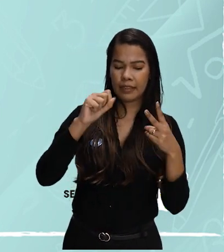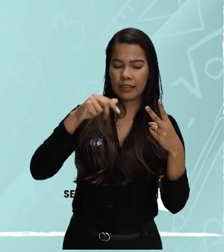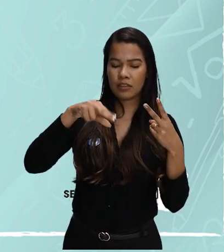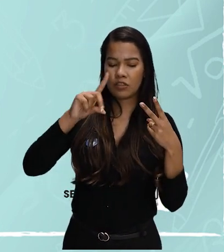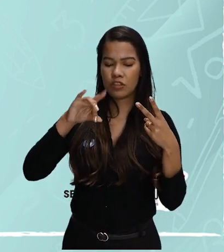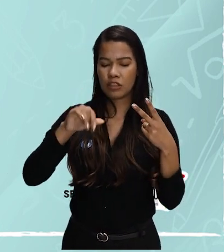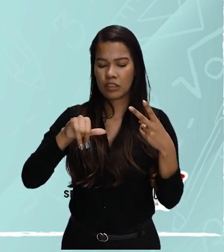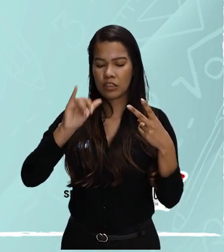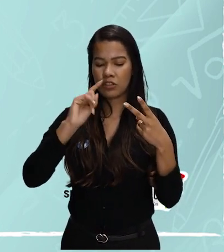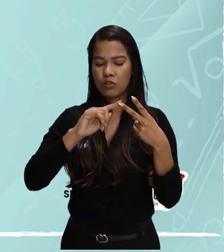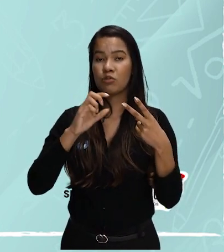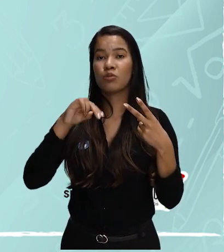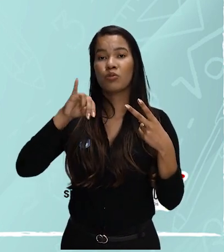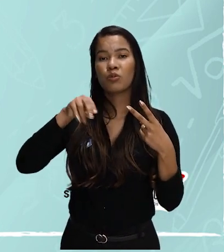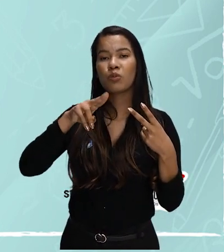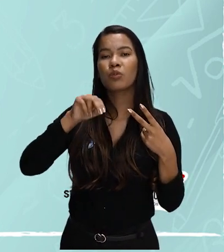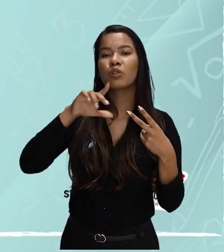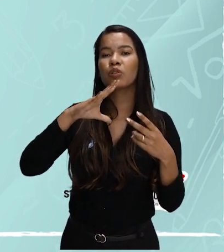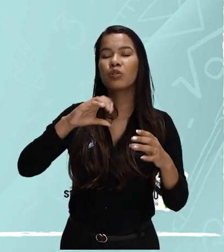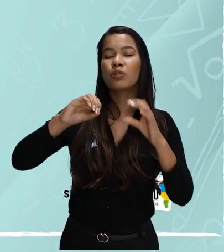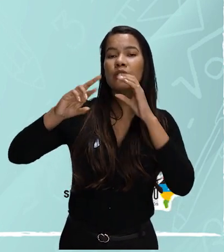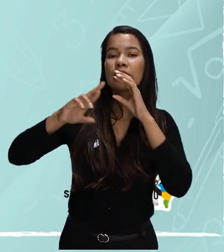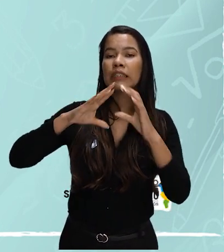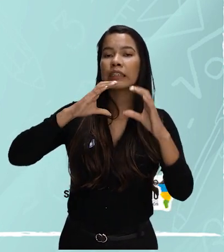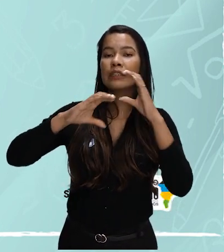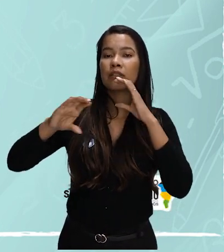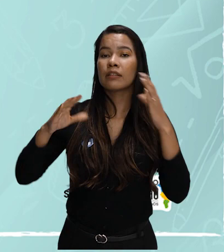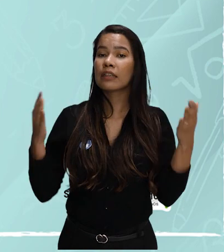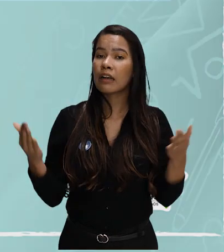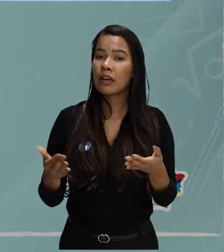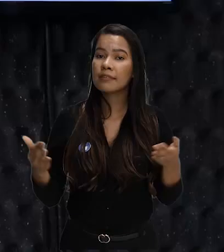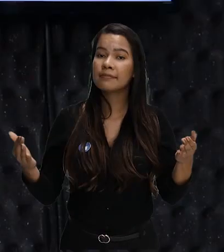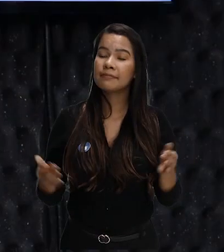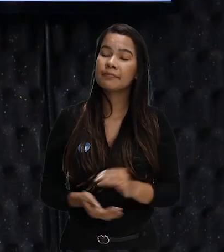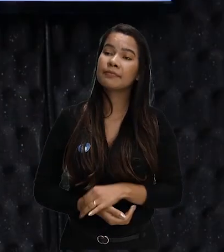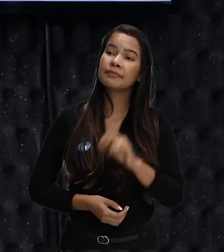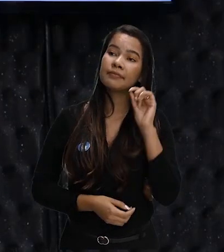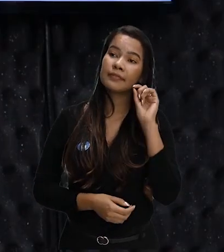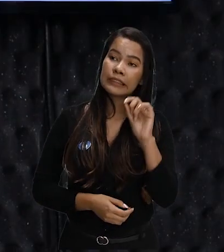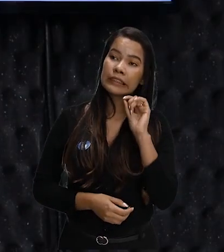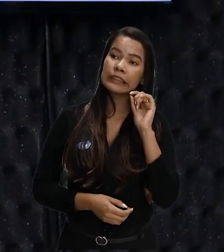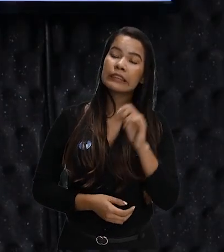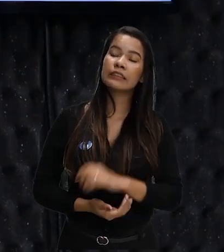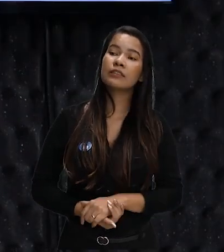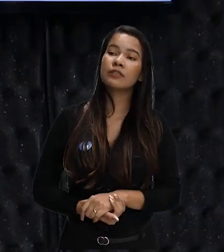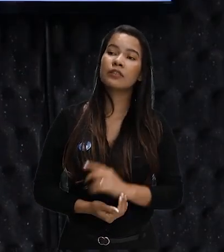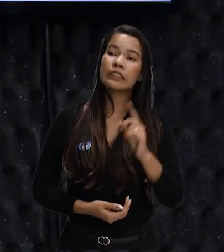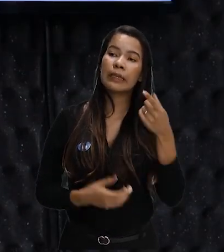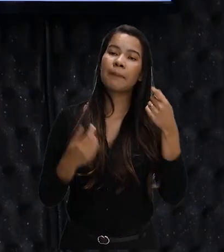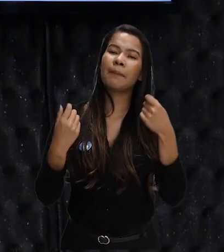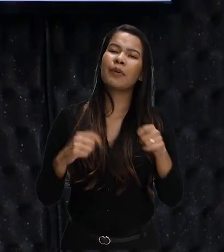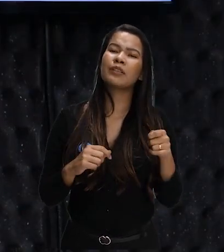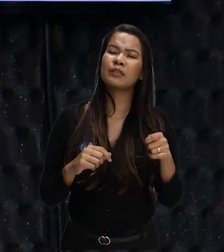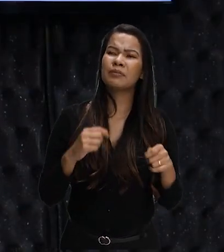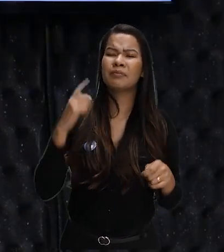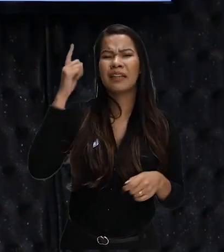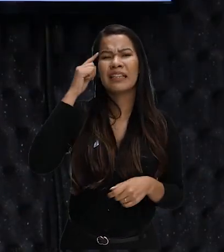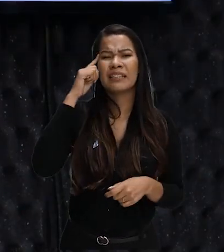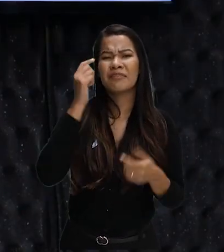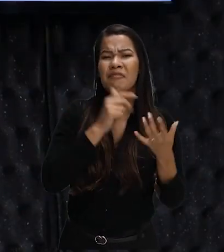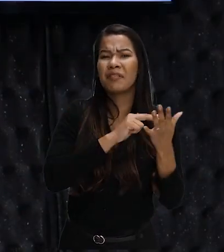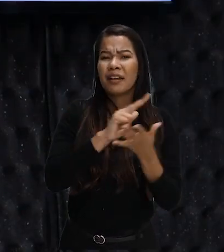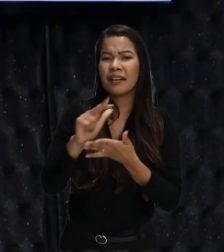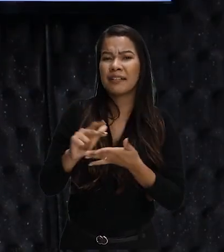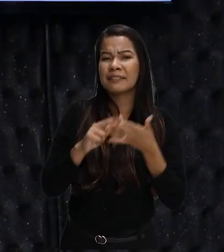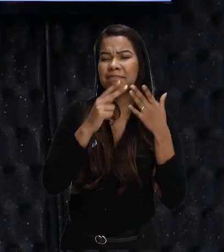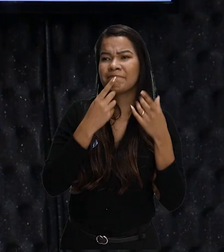Cantores da atualidade, né, da contemporaneidade, que retratam. Você pode pensar em N músicas na sua